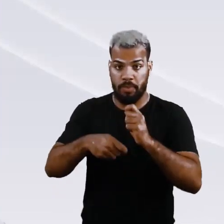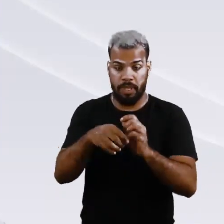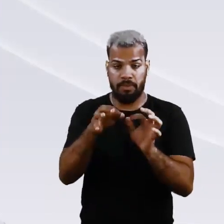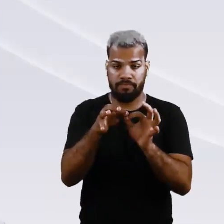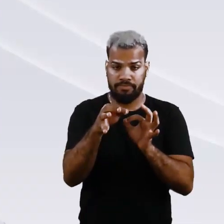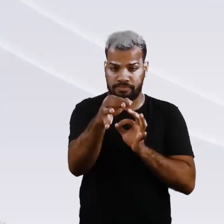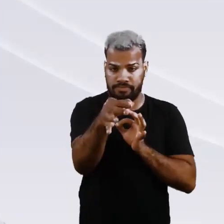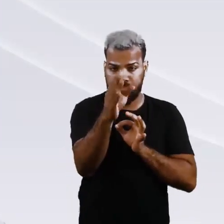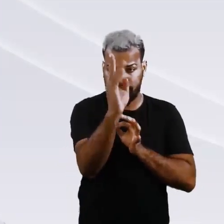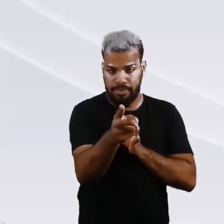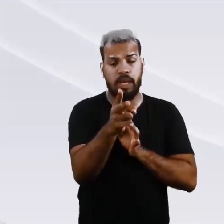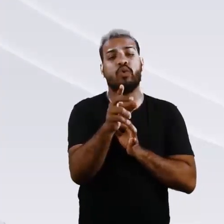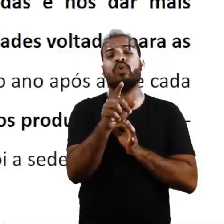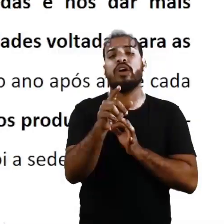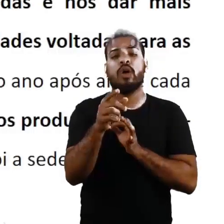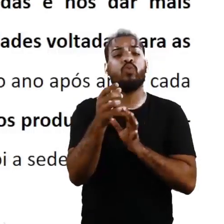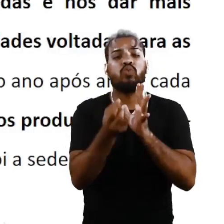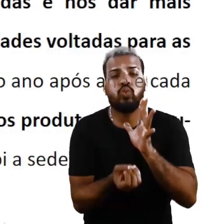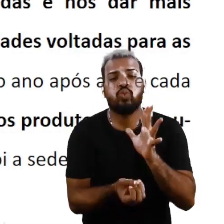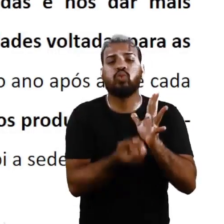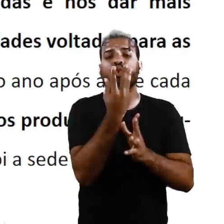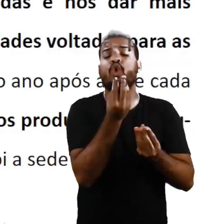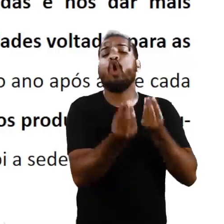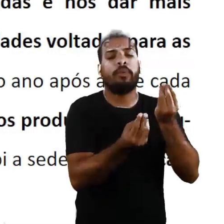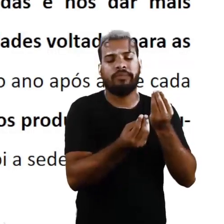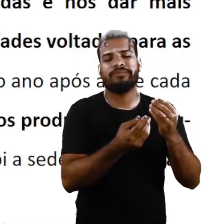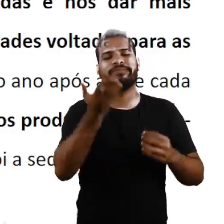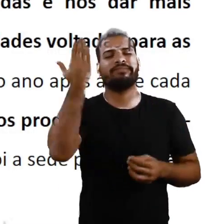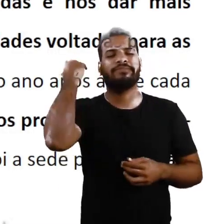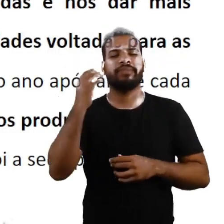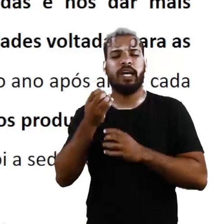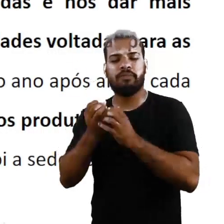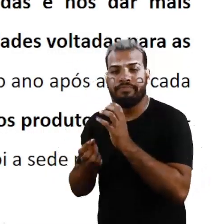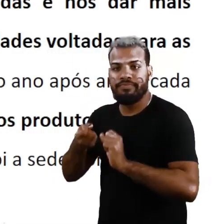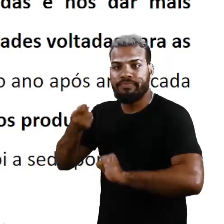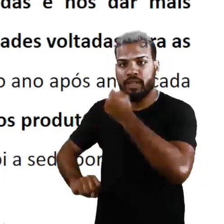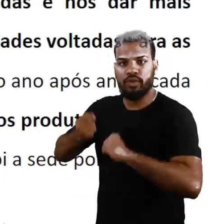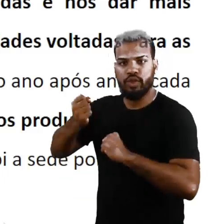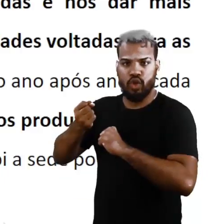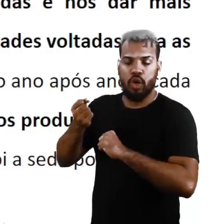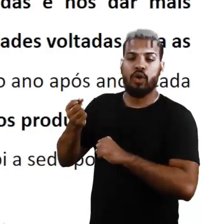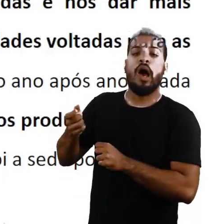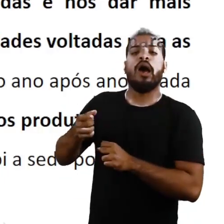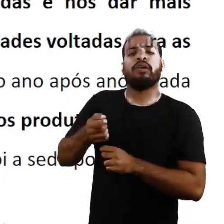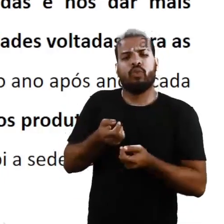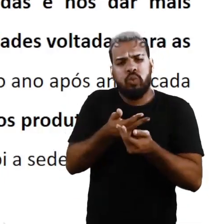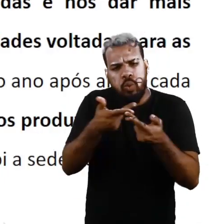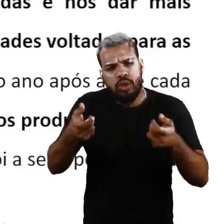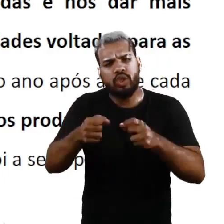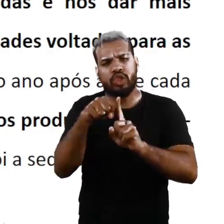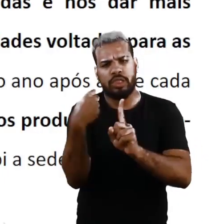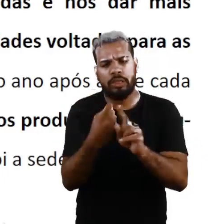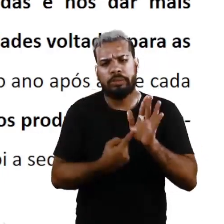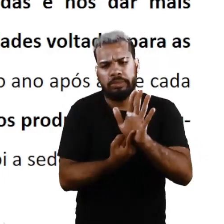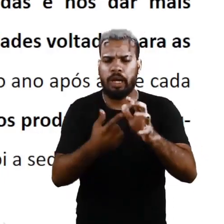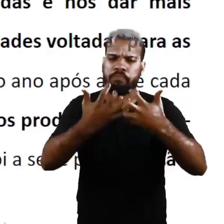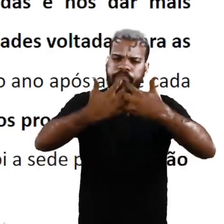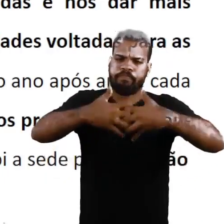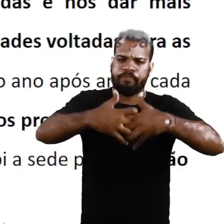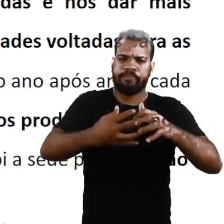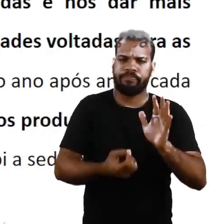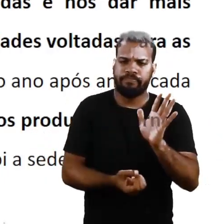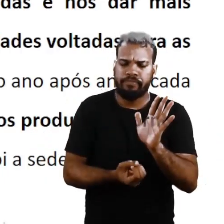A economia linear, ela surge com a Revolução Industrial. Muitos benefícios foram apresentados à sociedade. Diversas máquinas